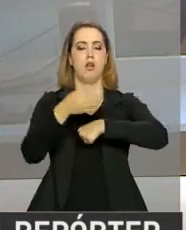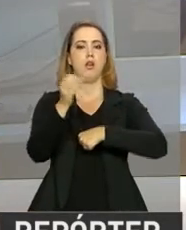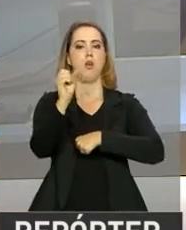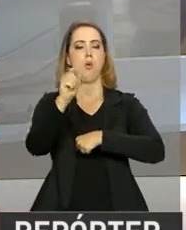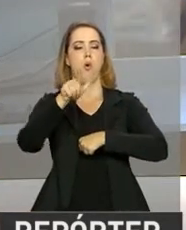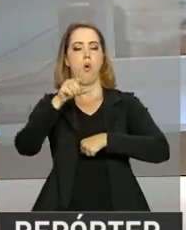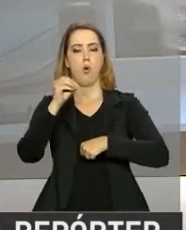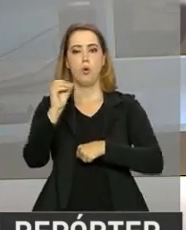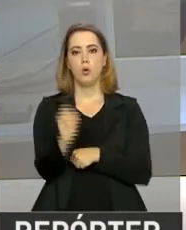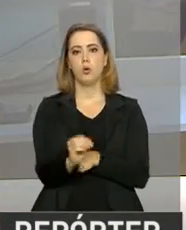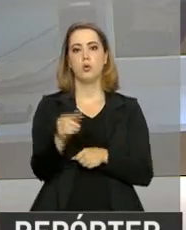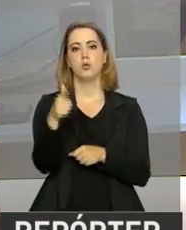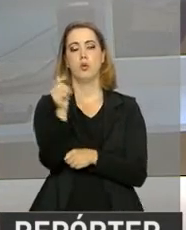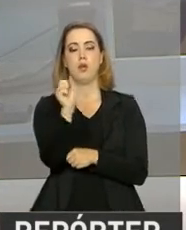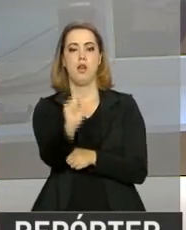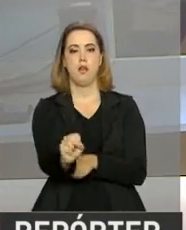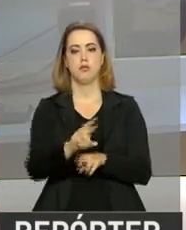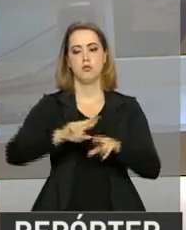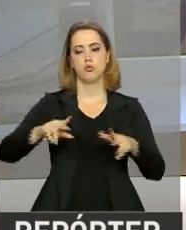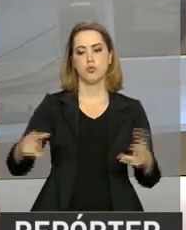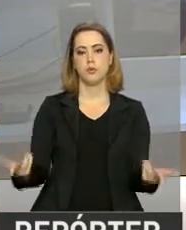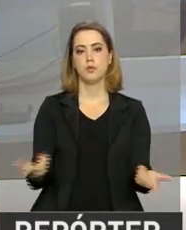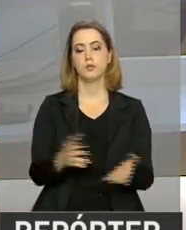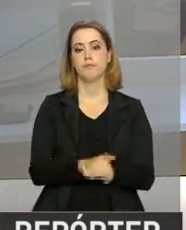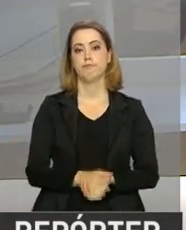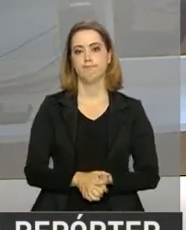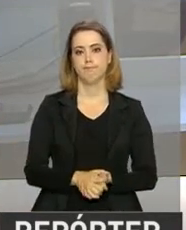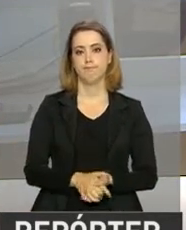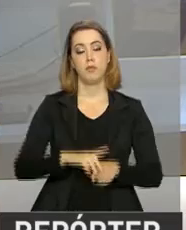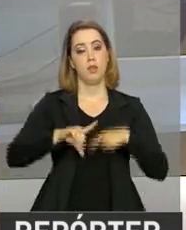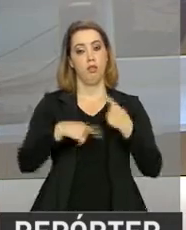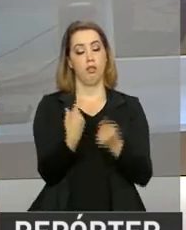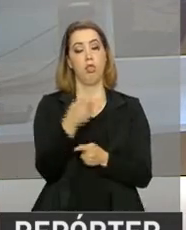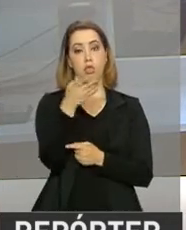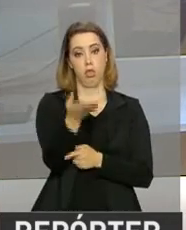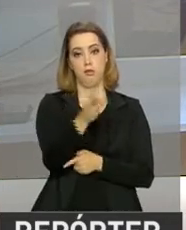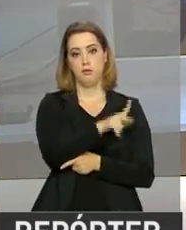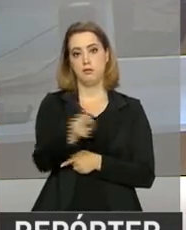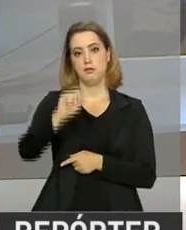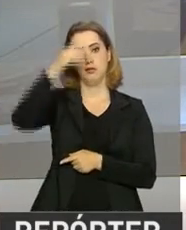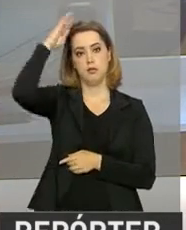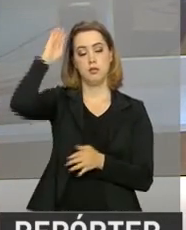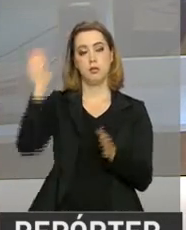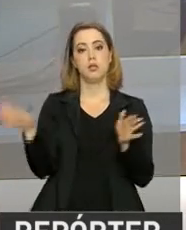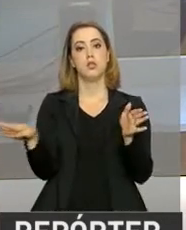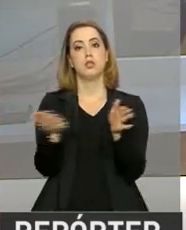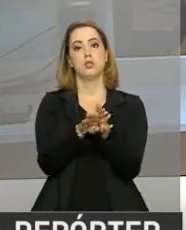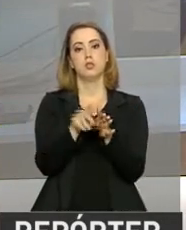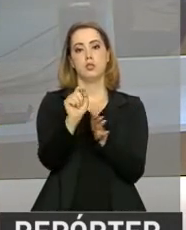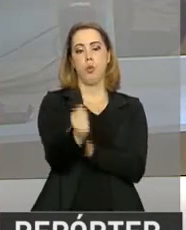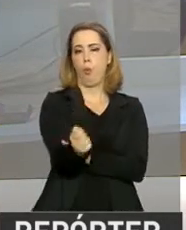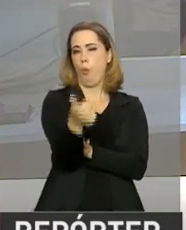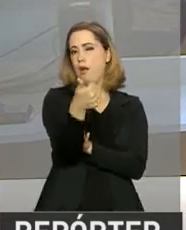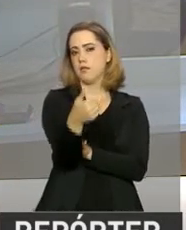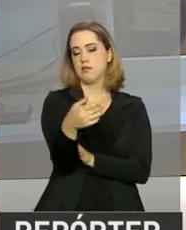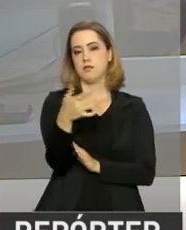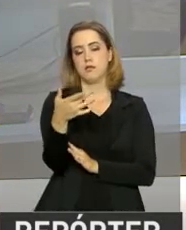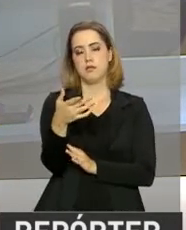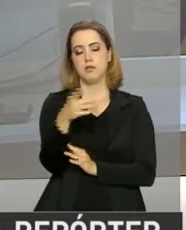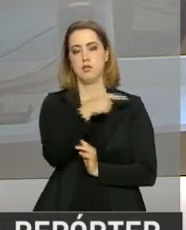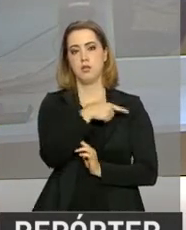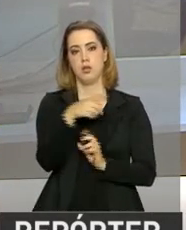e de goa na índia o presidente michel temer seguiu para o japão onde chega daqui a pouco lá ele se reúne com o imperador japonês akihito